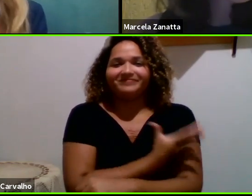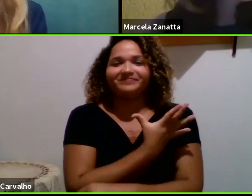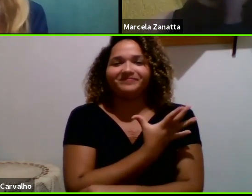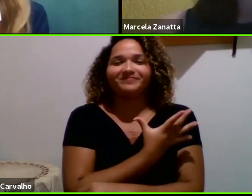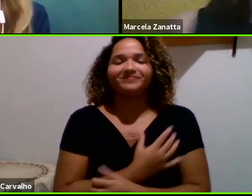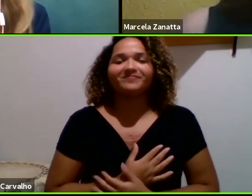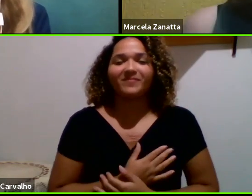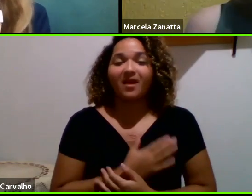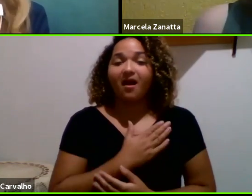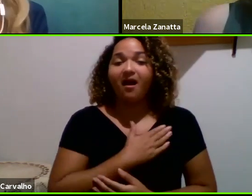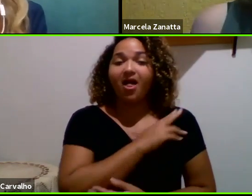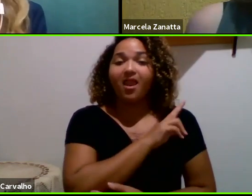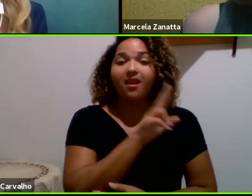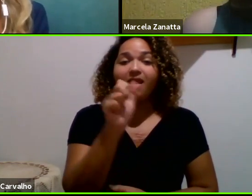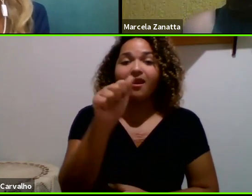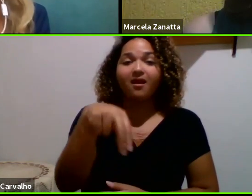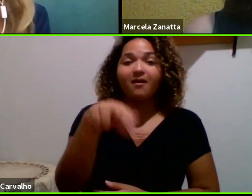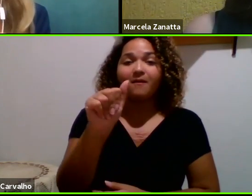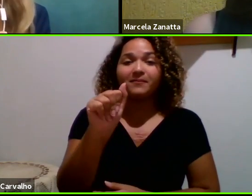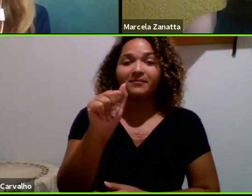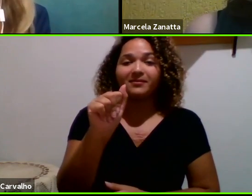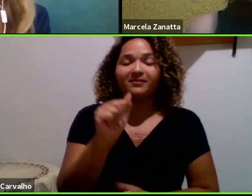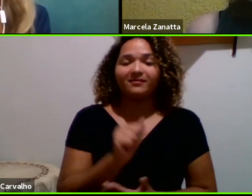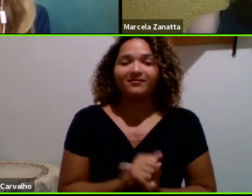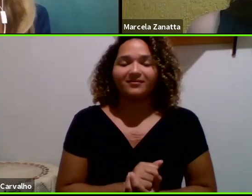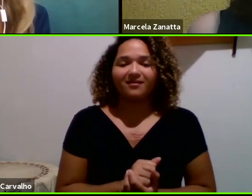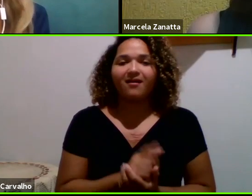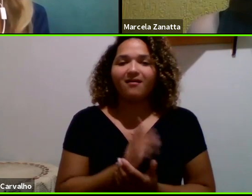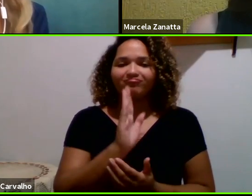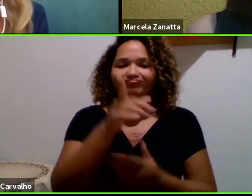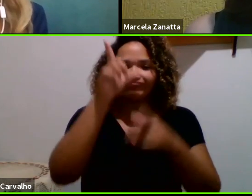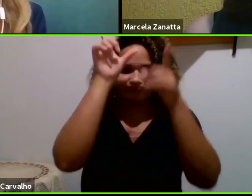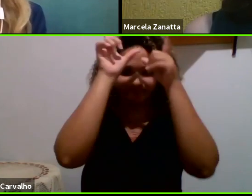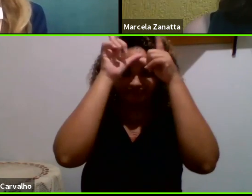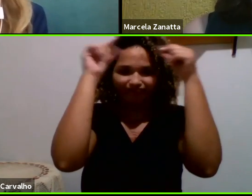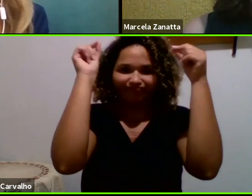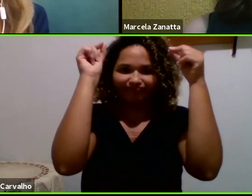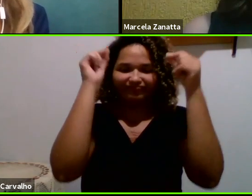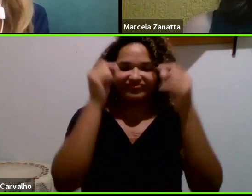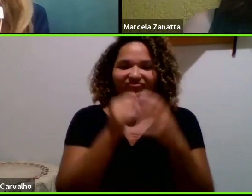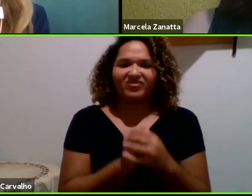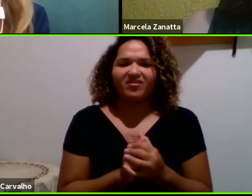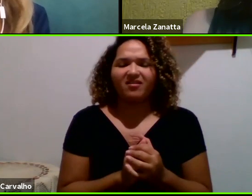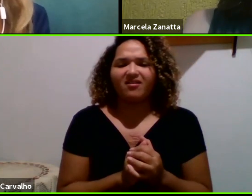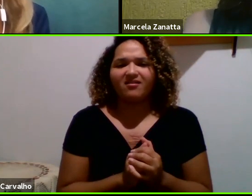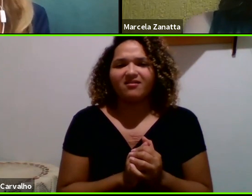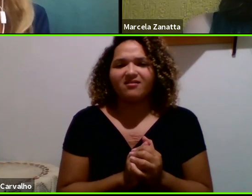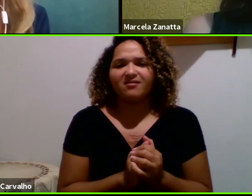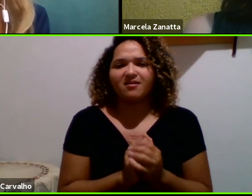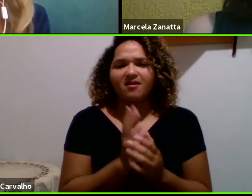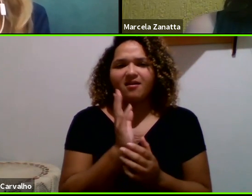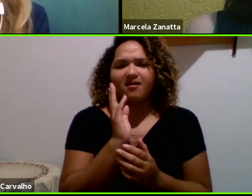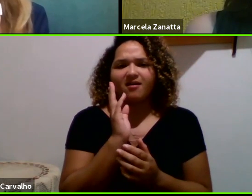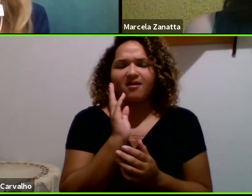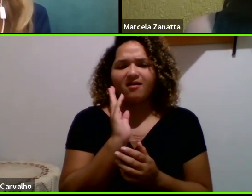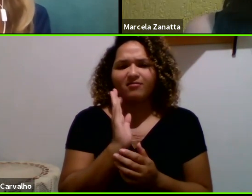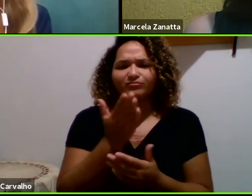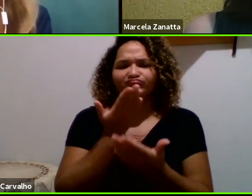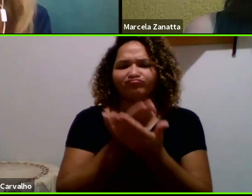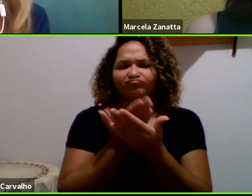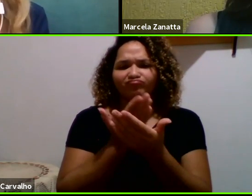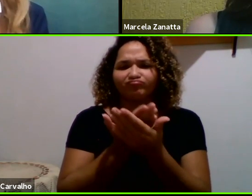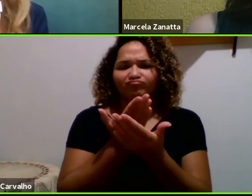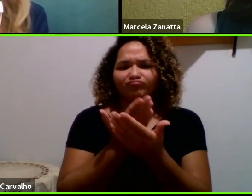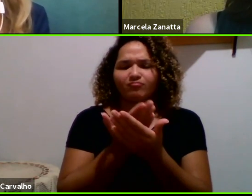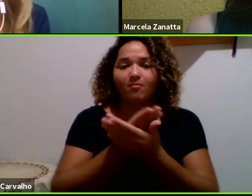me chamo Ana Carolina Bering, eu sou enfermeira obstetra, tenho especialização em gestão da saúde, gestão da